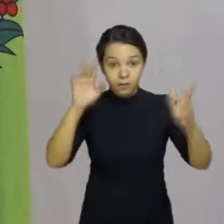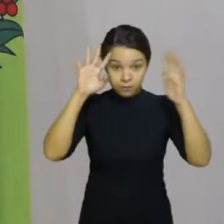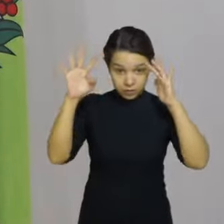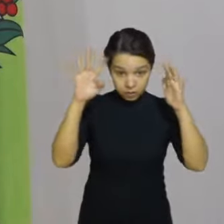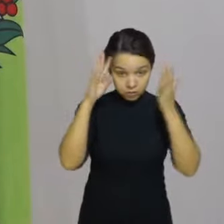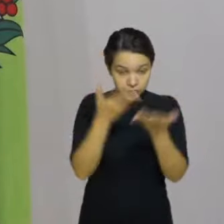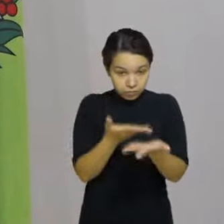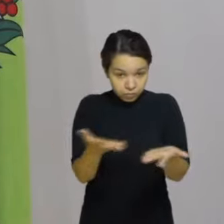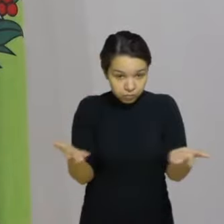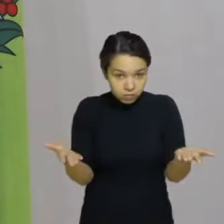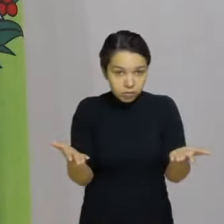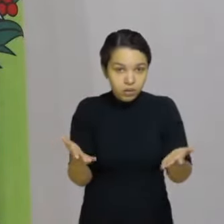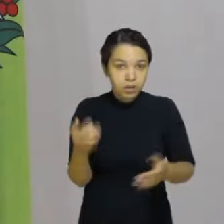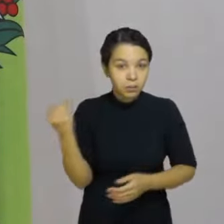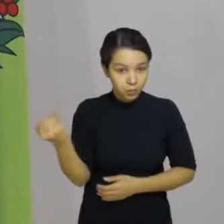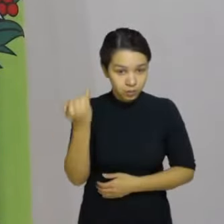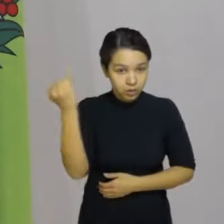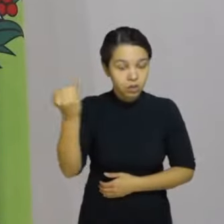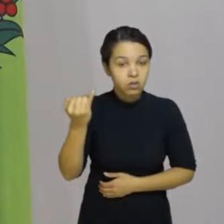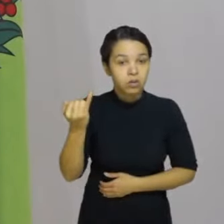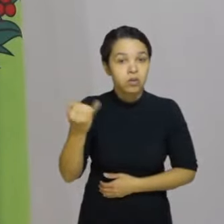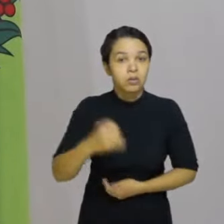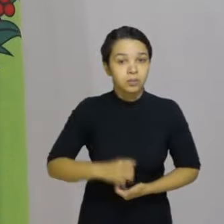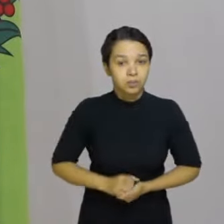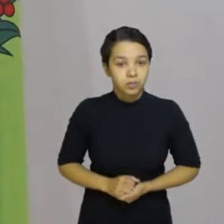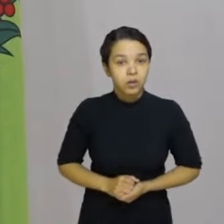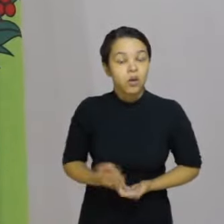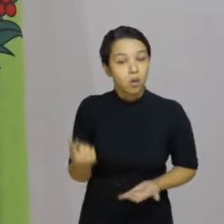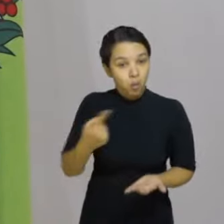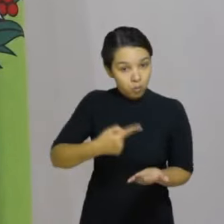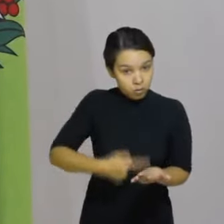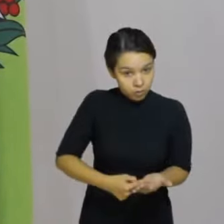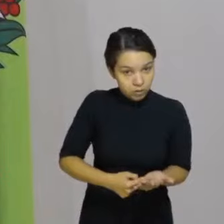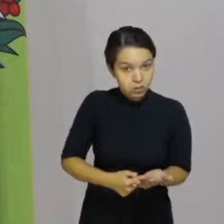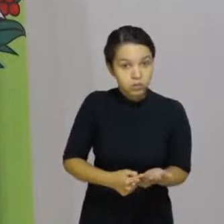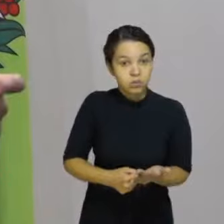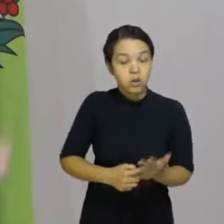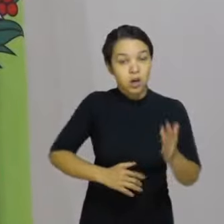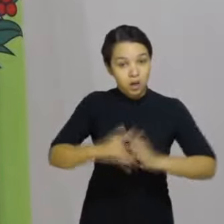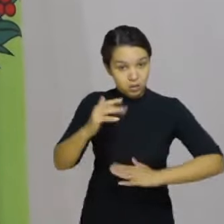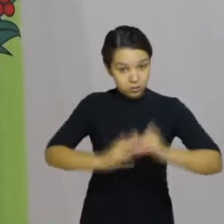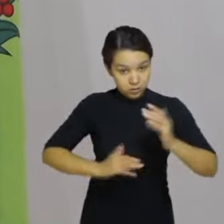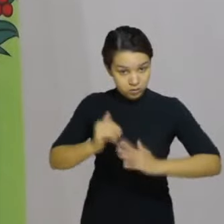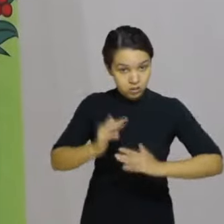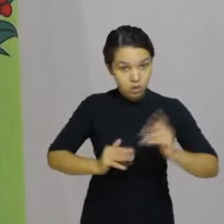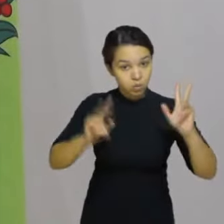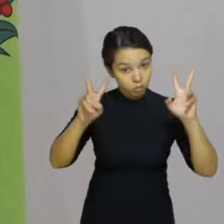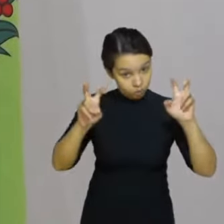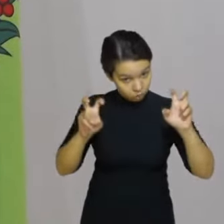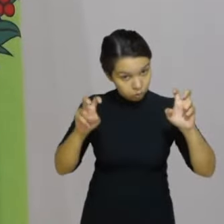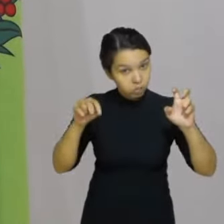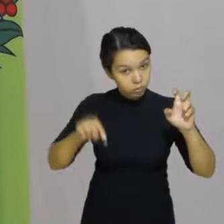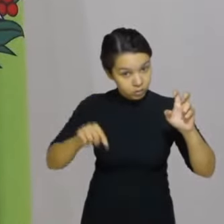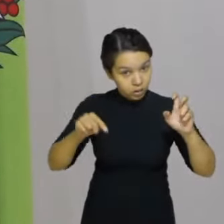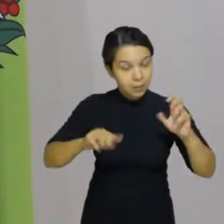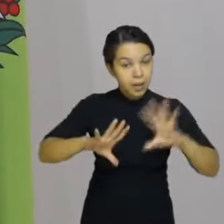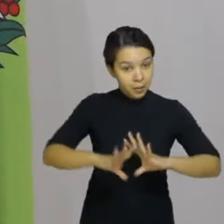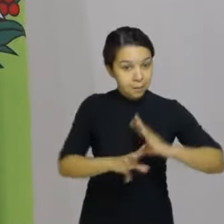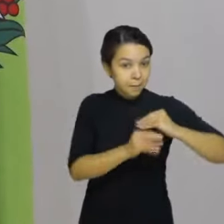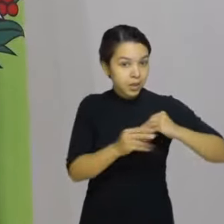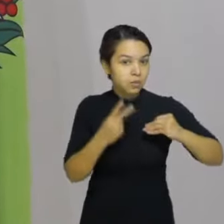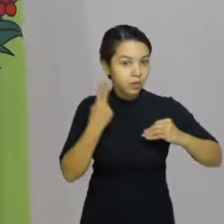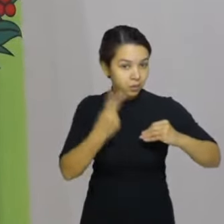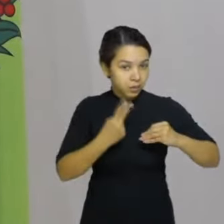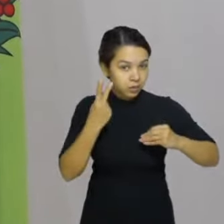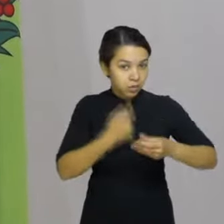a esse sentido. Reafirmo também o nosso compromisso com a ação em relação a esse tema. Tanto é, das emendas parlamentares do ano passado,